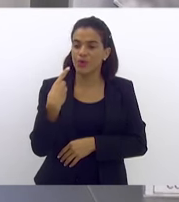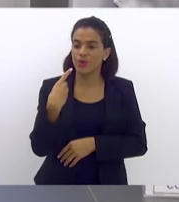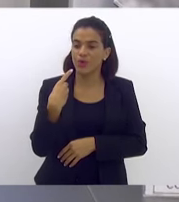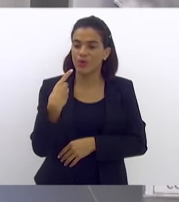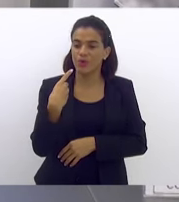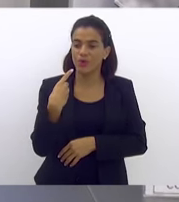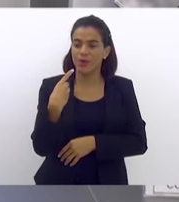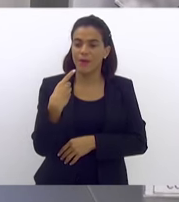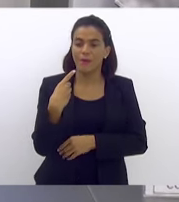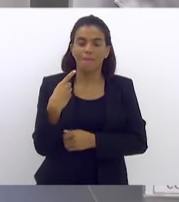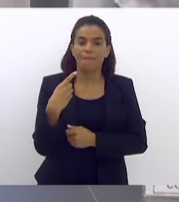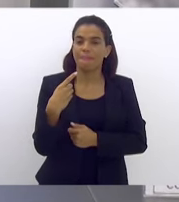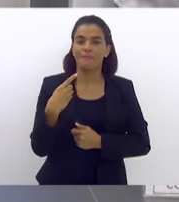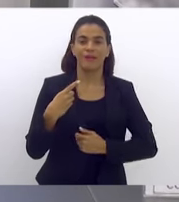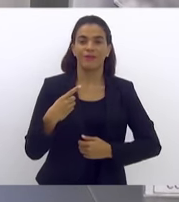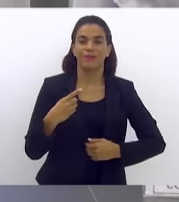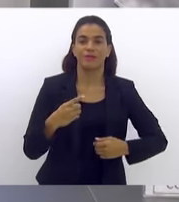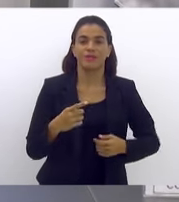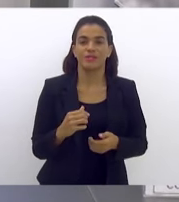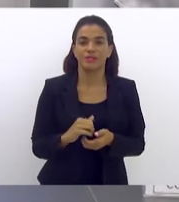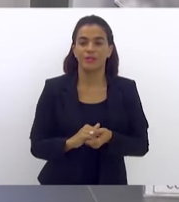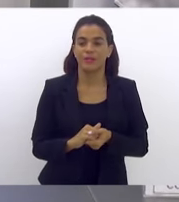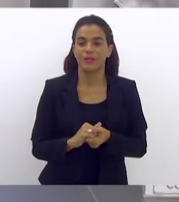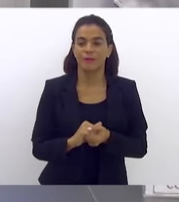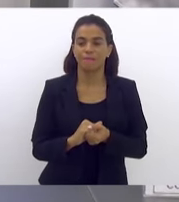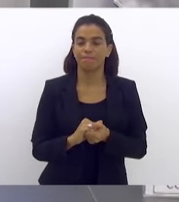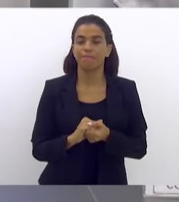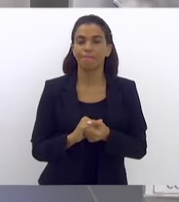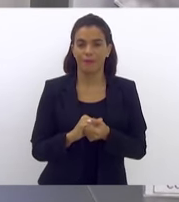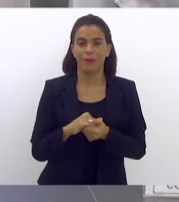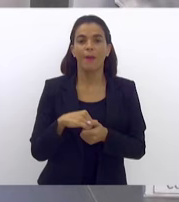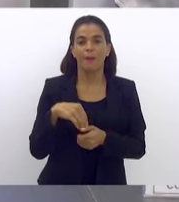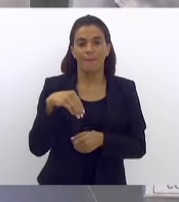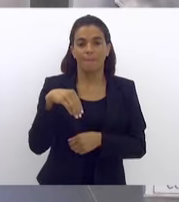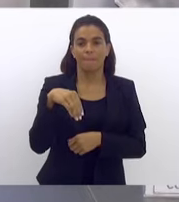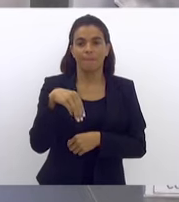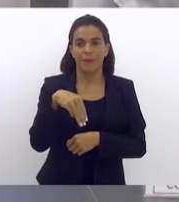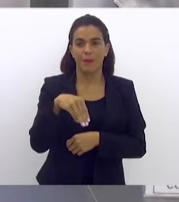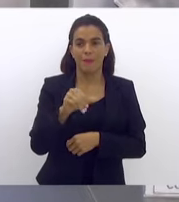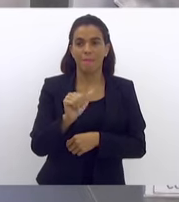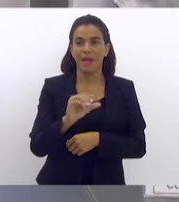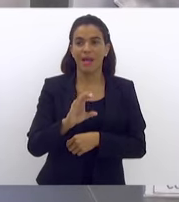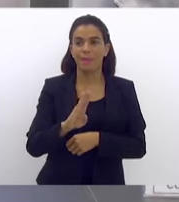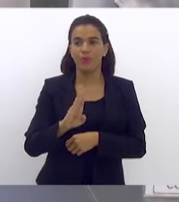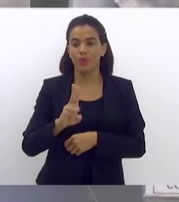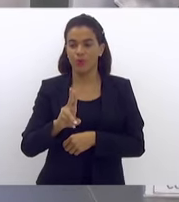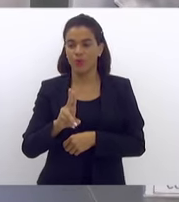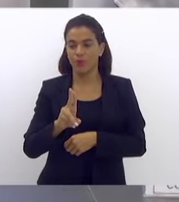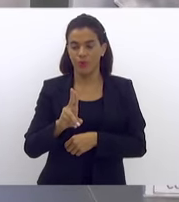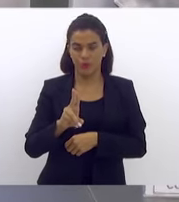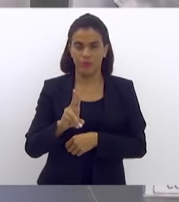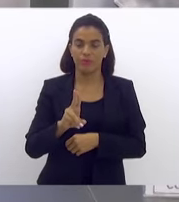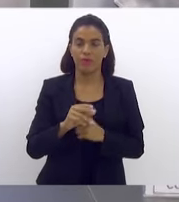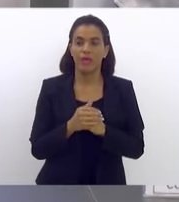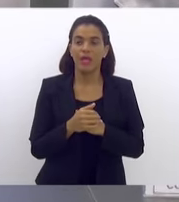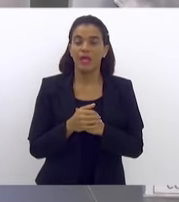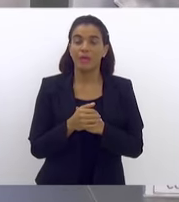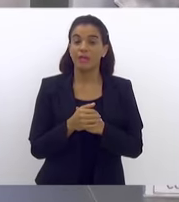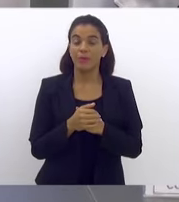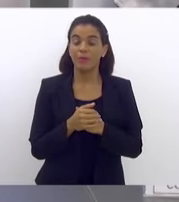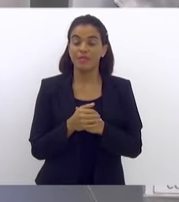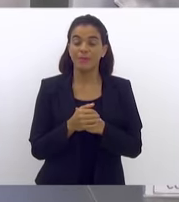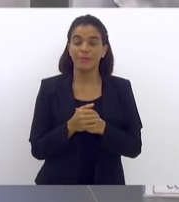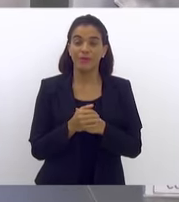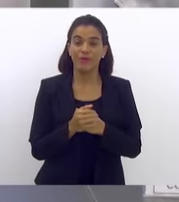pela legalidade com emendas em discussão não havendo Quem Queira discutir encerrada a discussão em votação